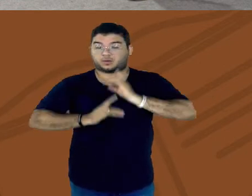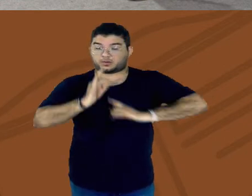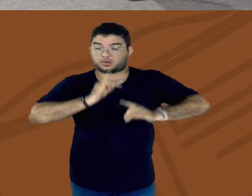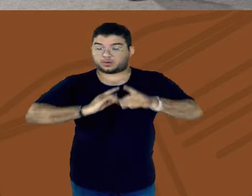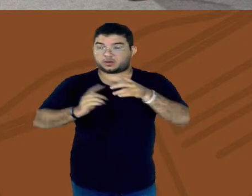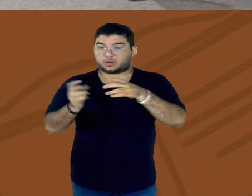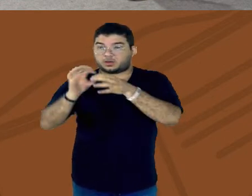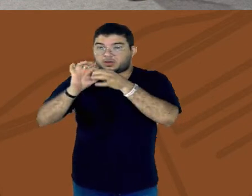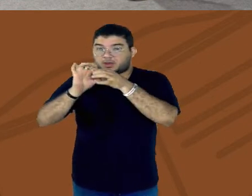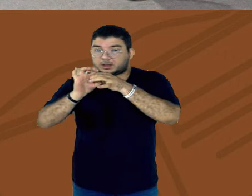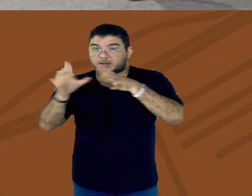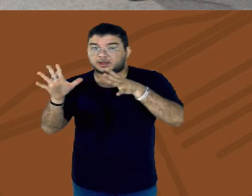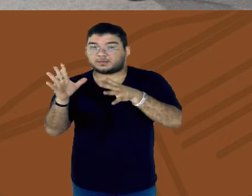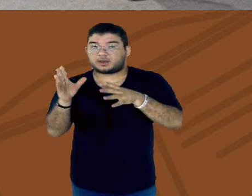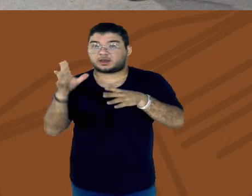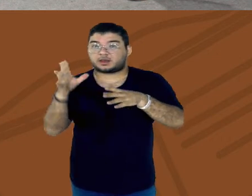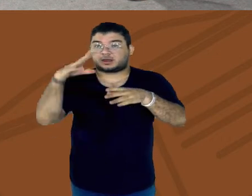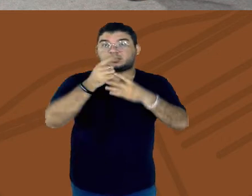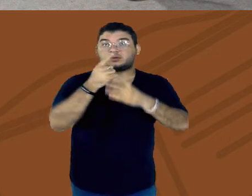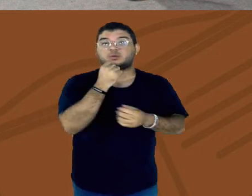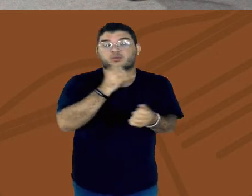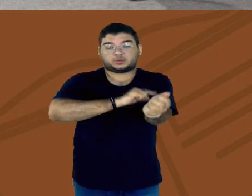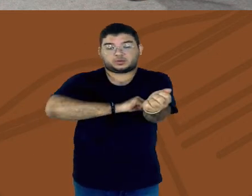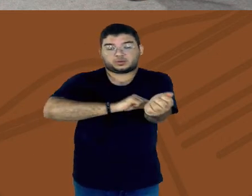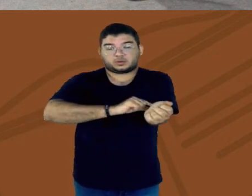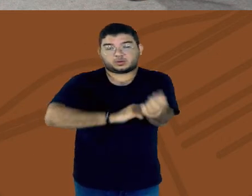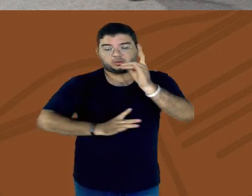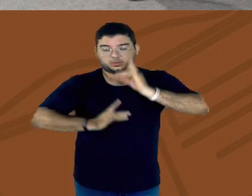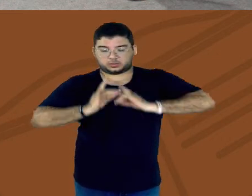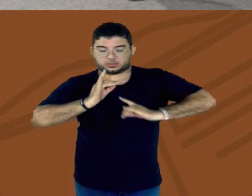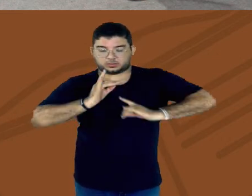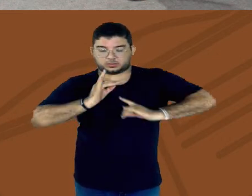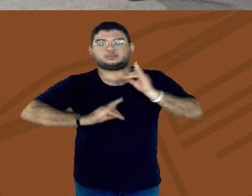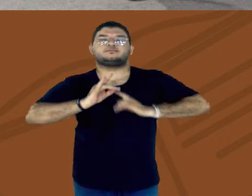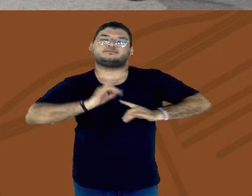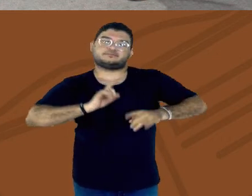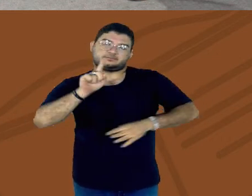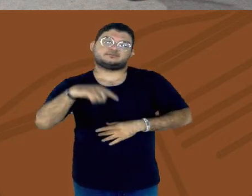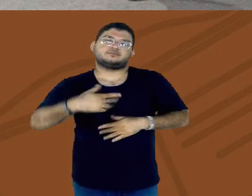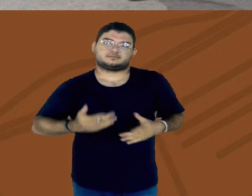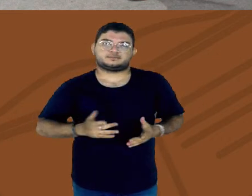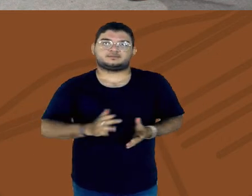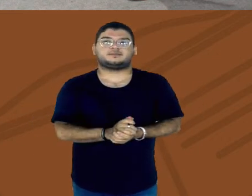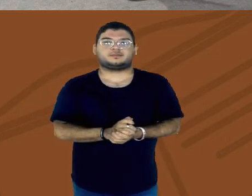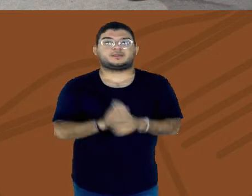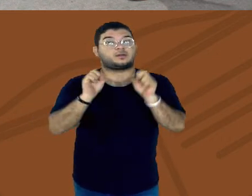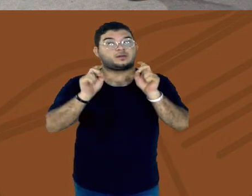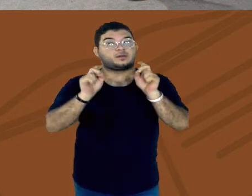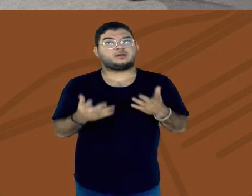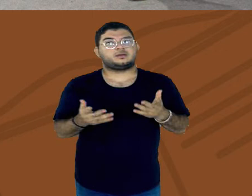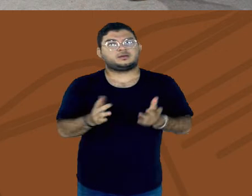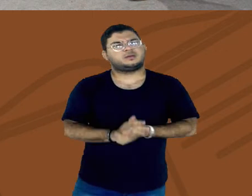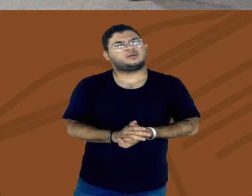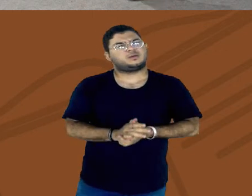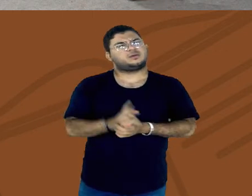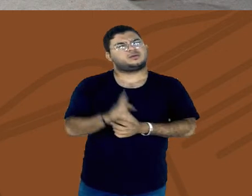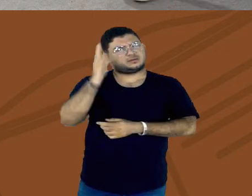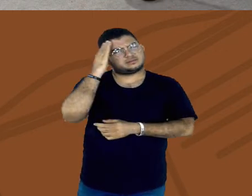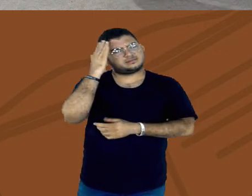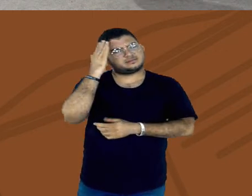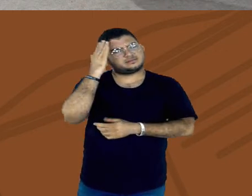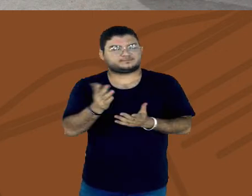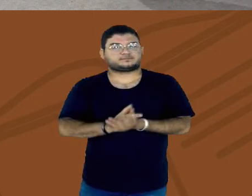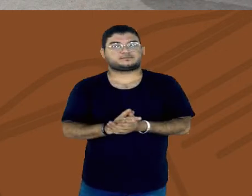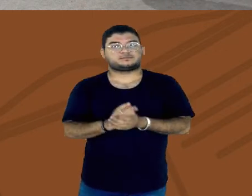lançadas diretamente na corrente sanguínea, que são os hormônios. Ok? Muito bem, professor, estou conseguindo entender. E